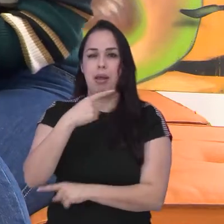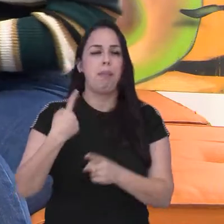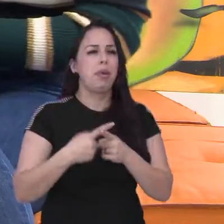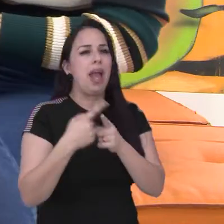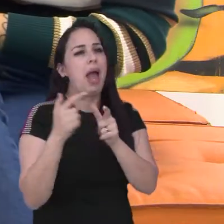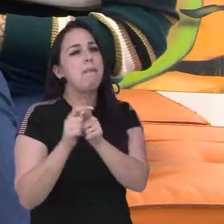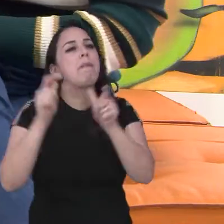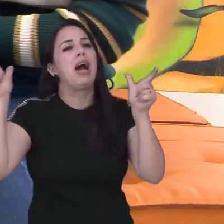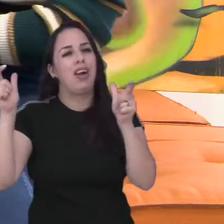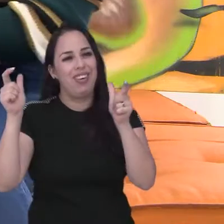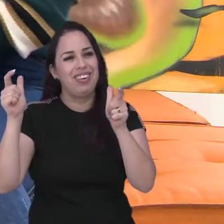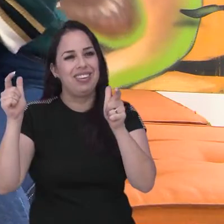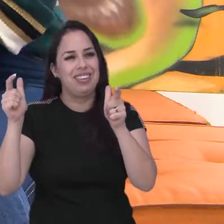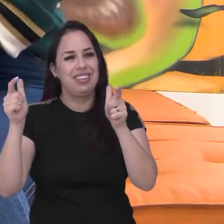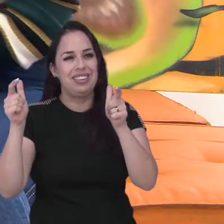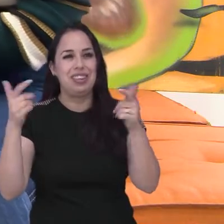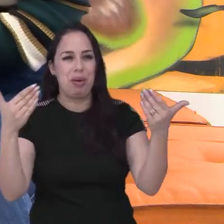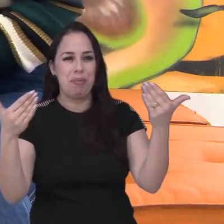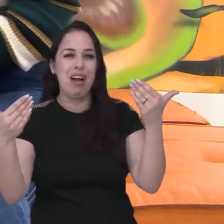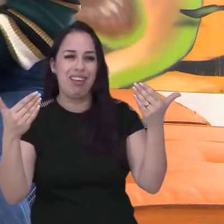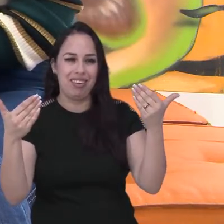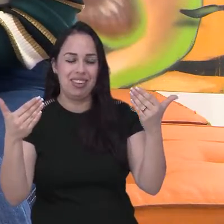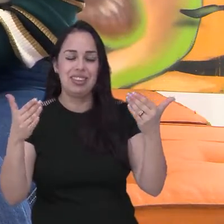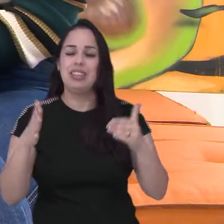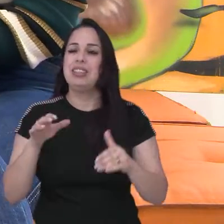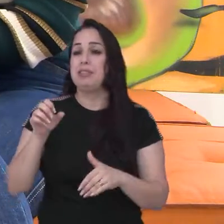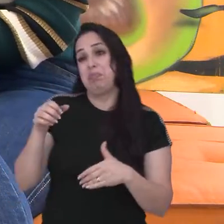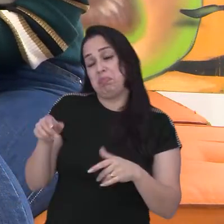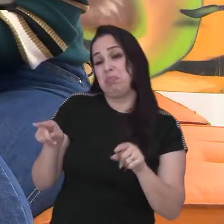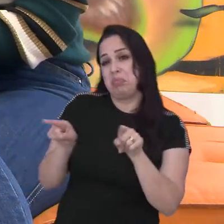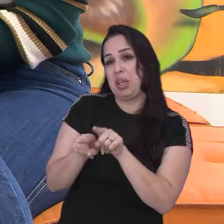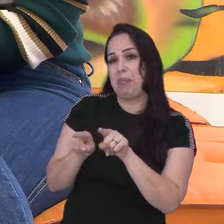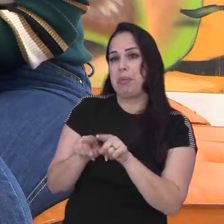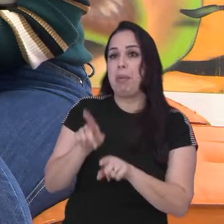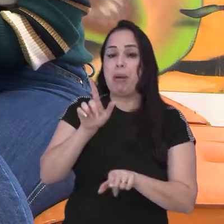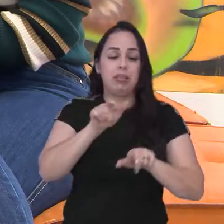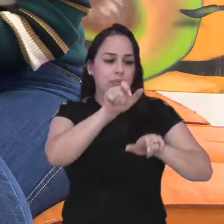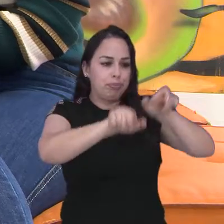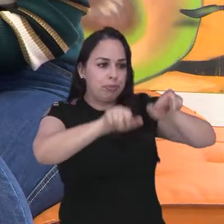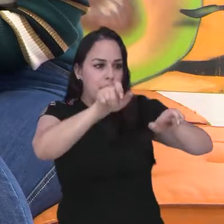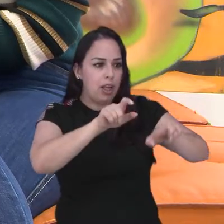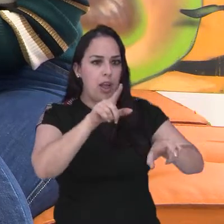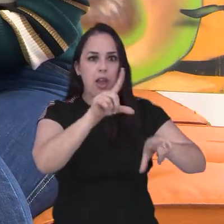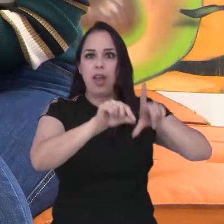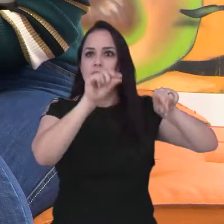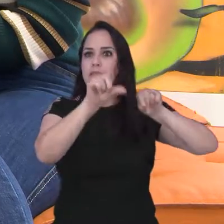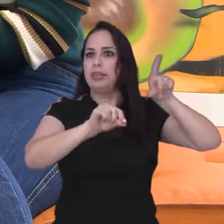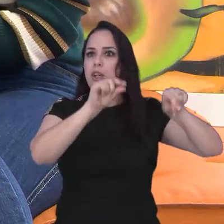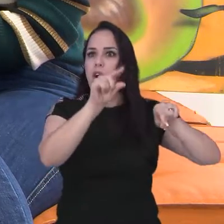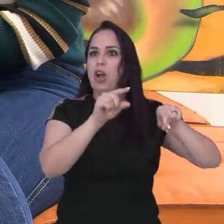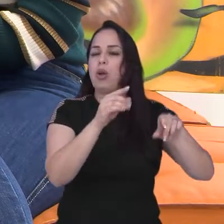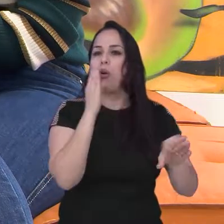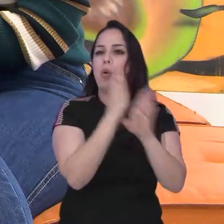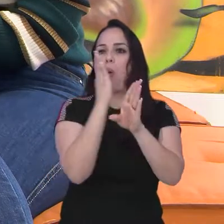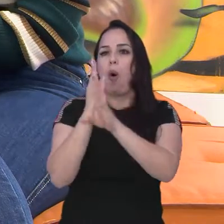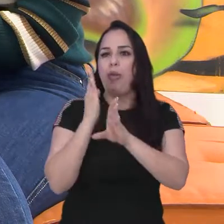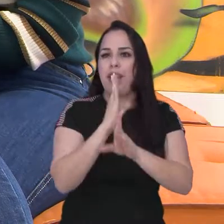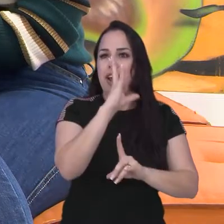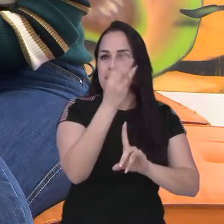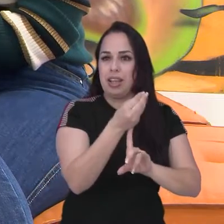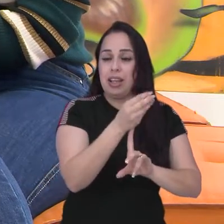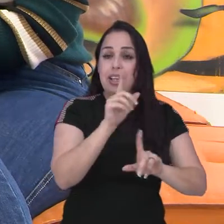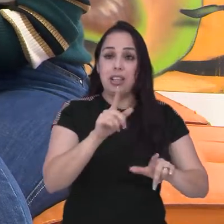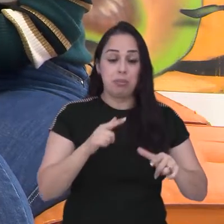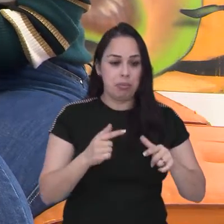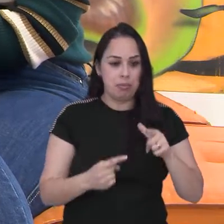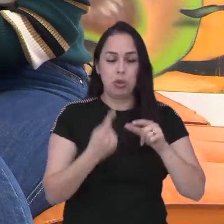maior. Também, né? Mas a gente consegue identificar os artistas e talvez numa ação a gente consegue